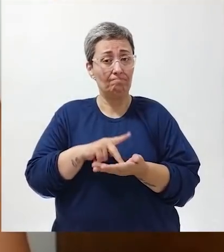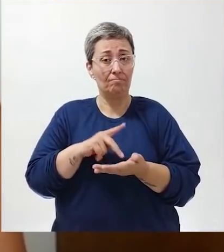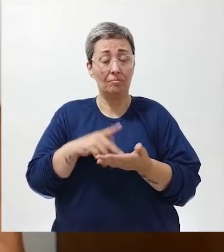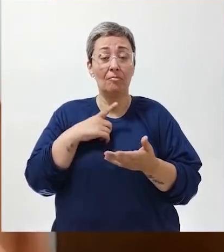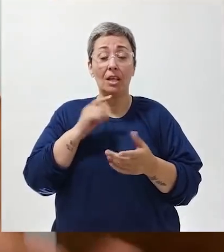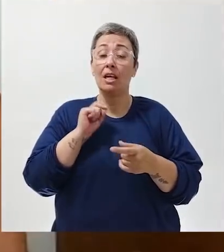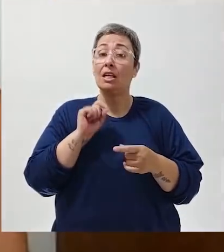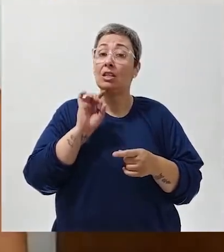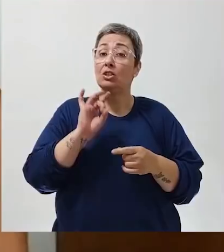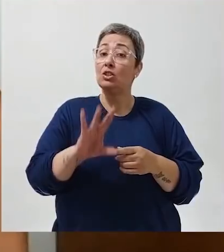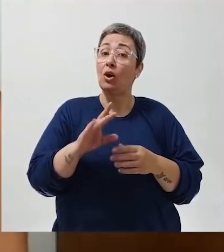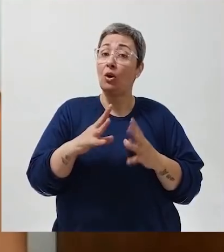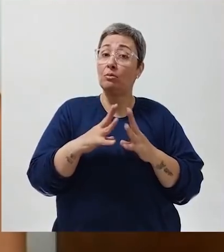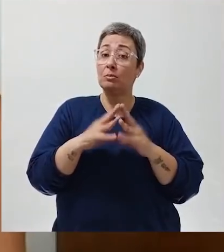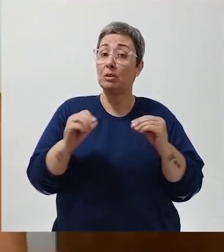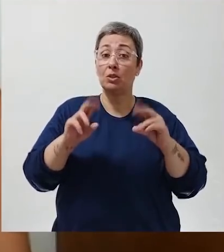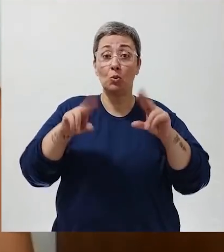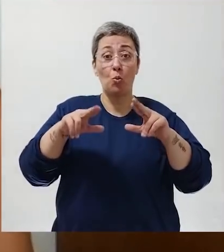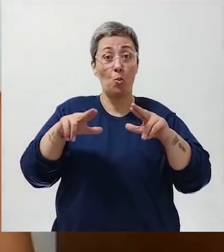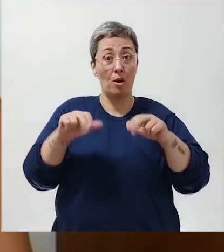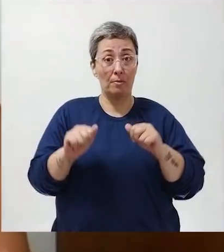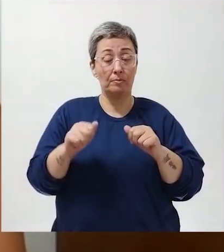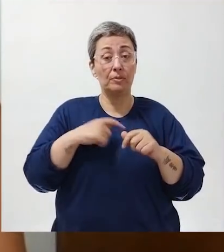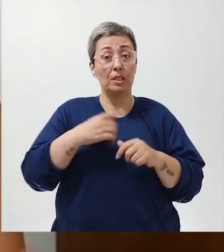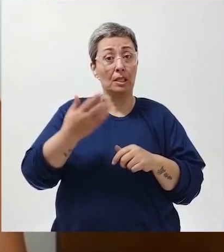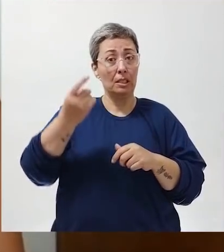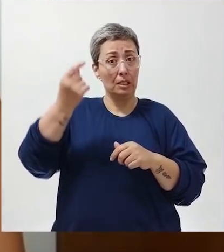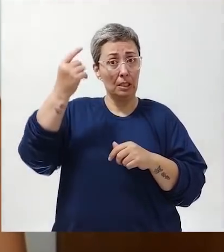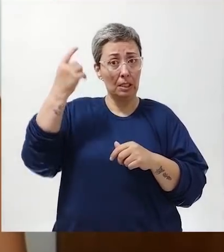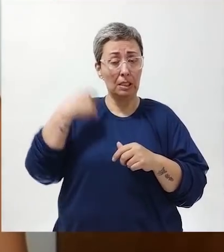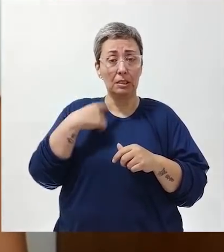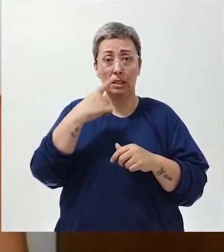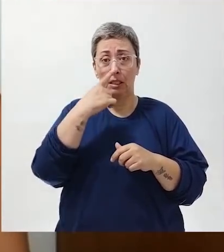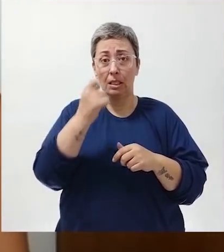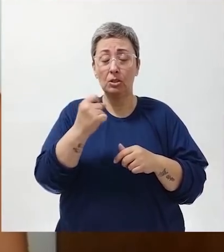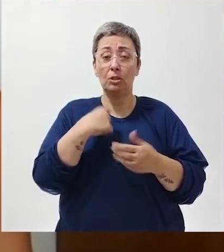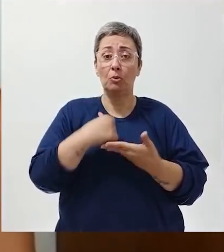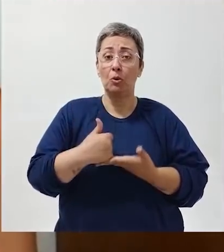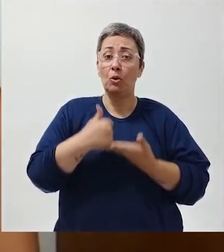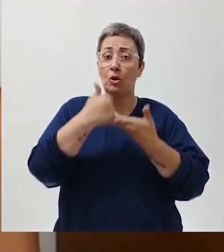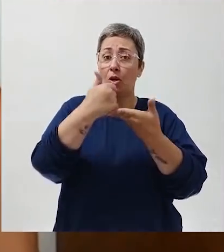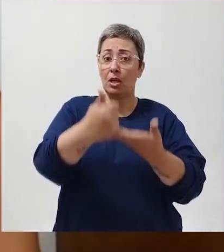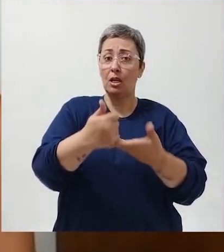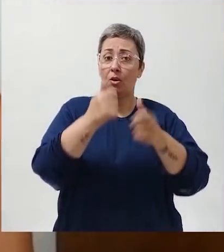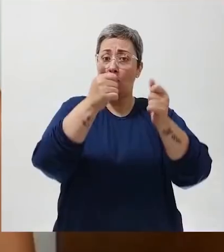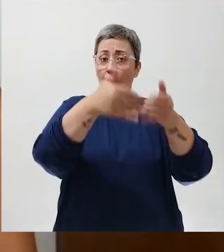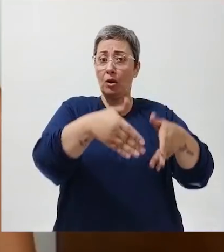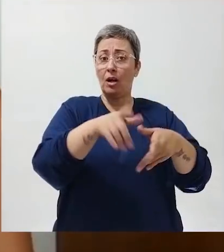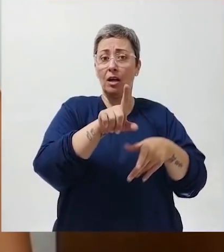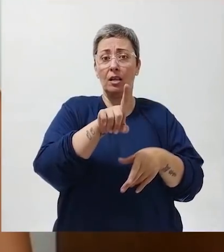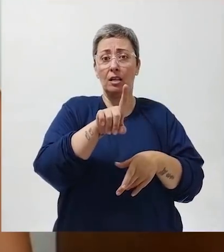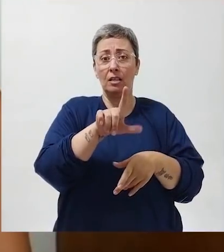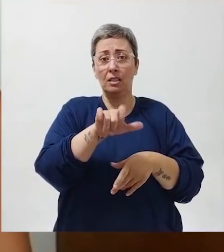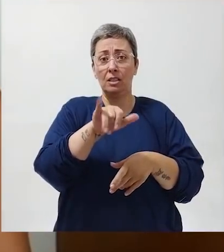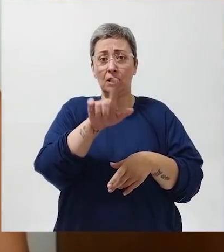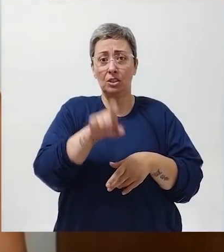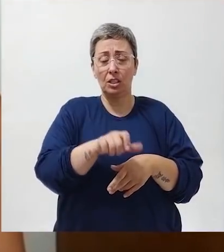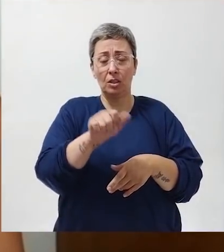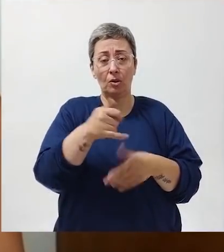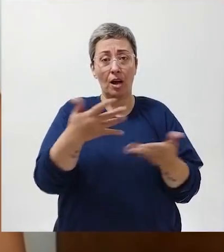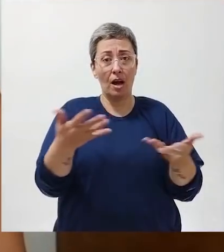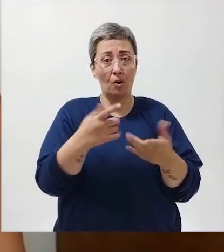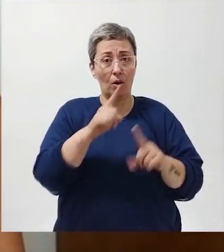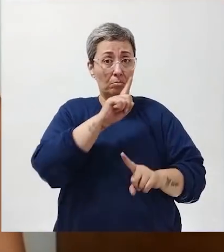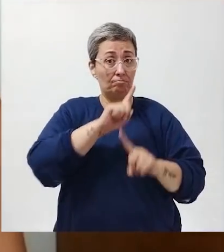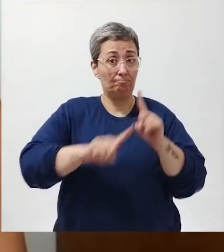verdade, ele simplesmente não desaparece. Antigamente o lixo ele era levado para os lixões, mas agora os lixões